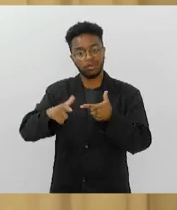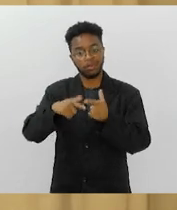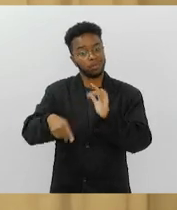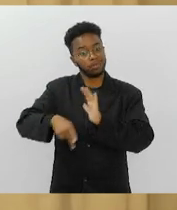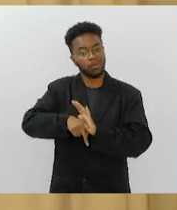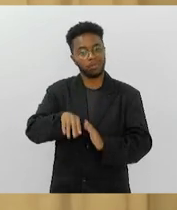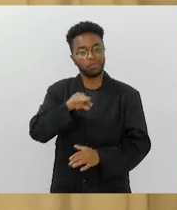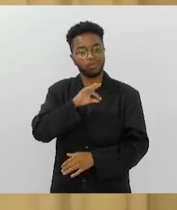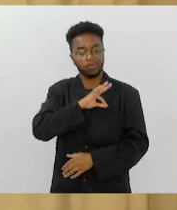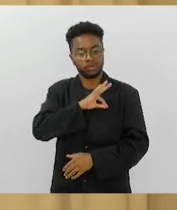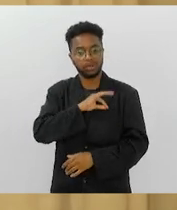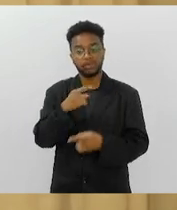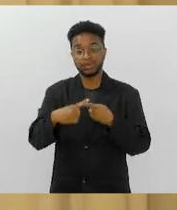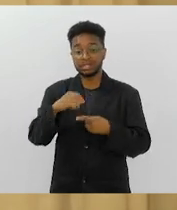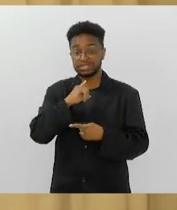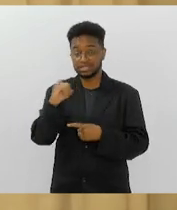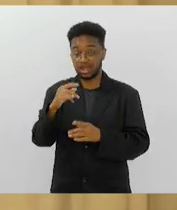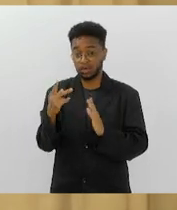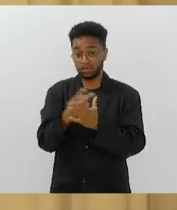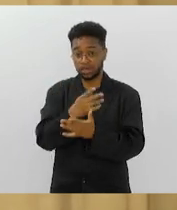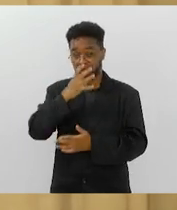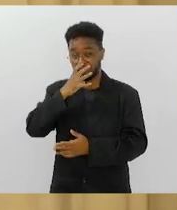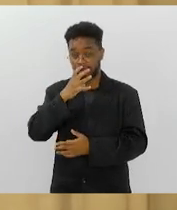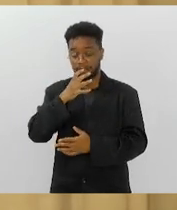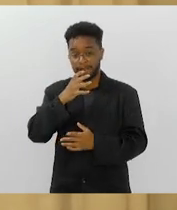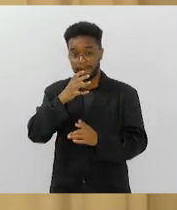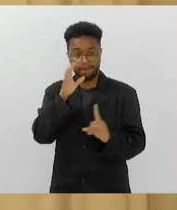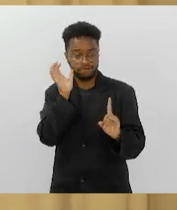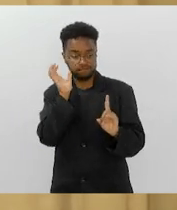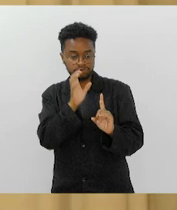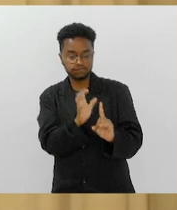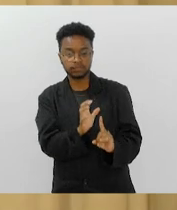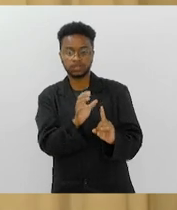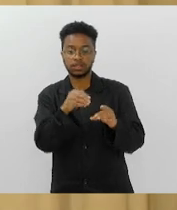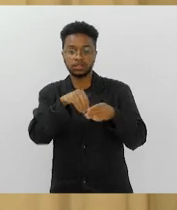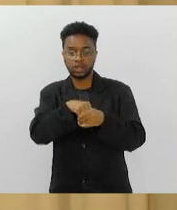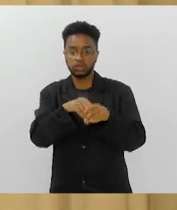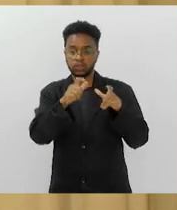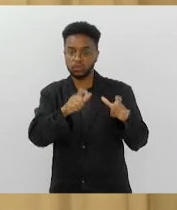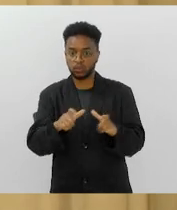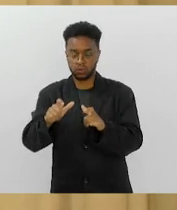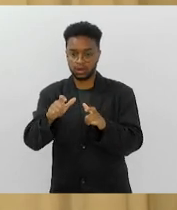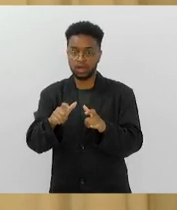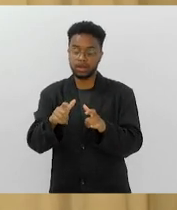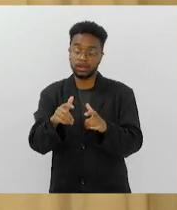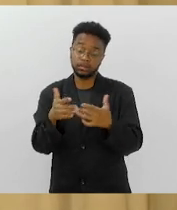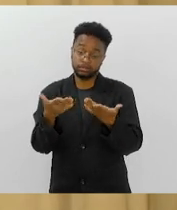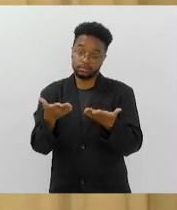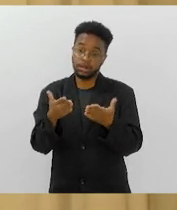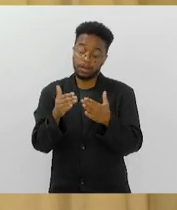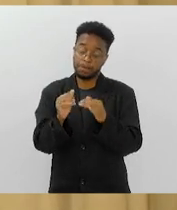Porque uma criança ameaçada naquele território, que era, na época, um território conflagrado,